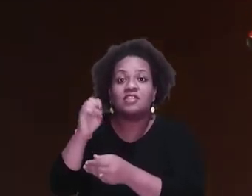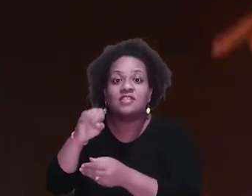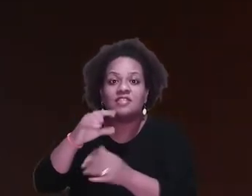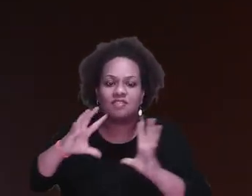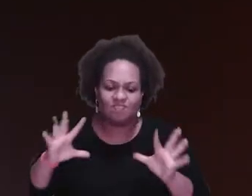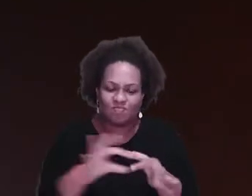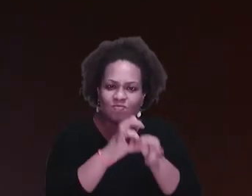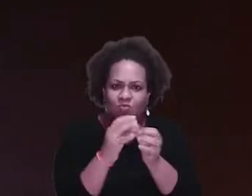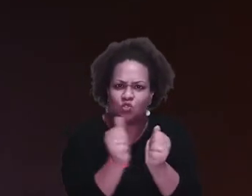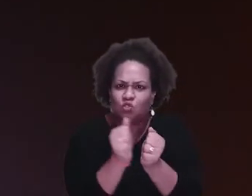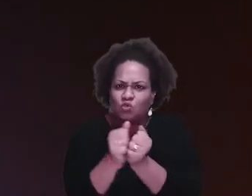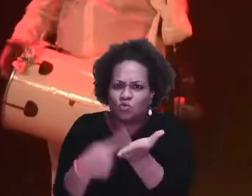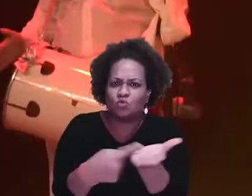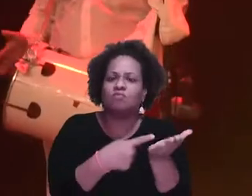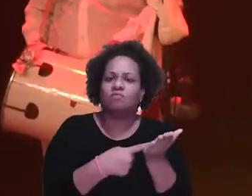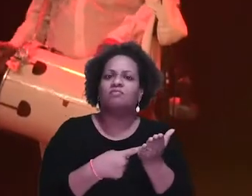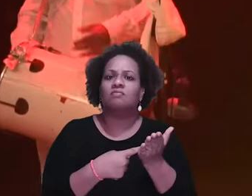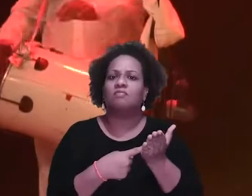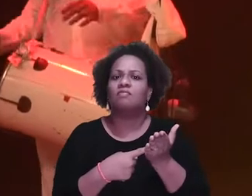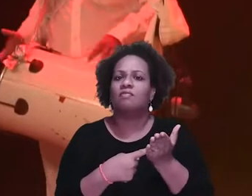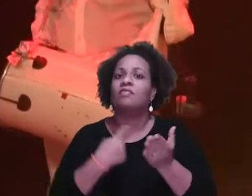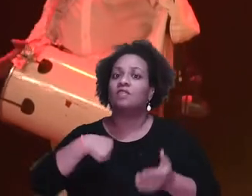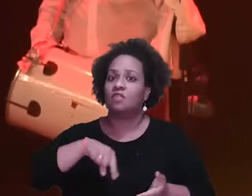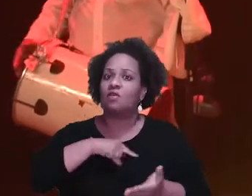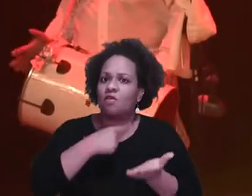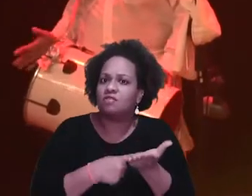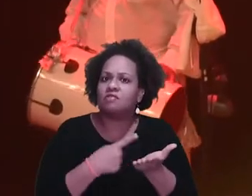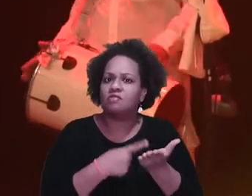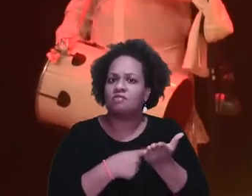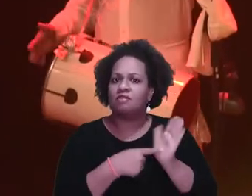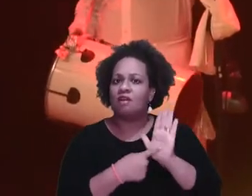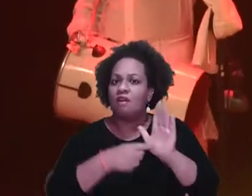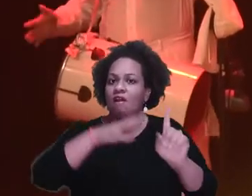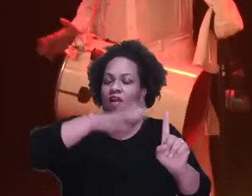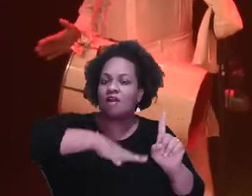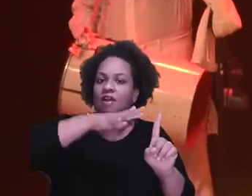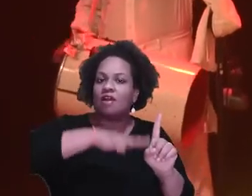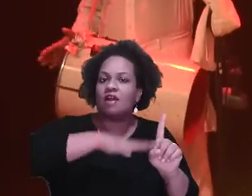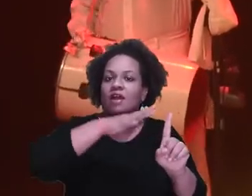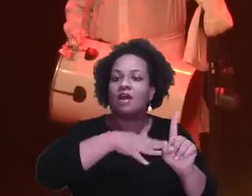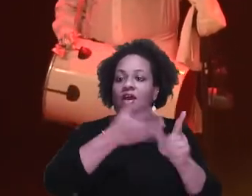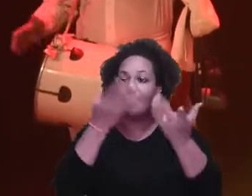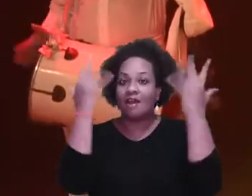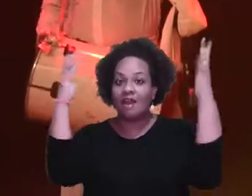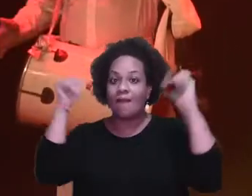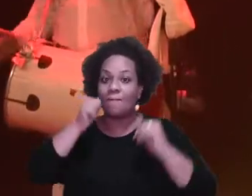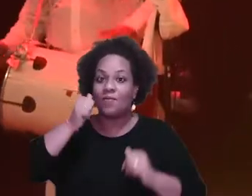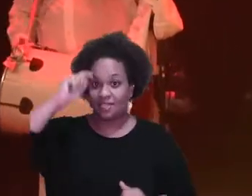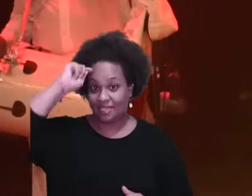que a gente aquilombado e aí e para perícia